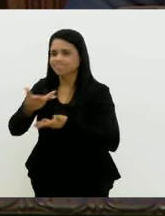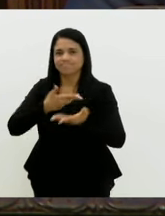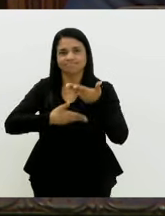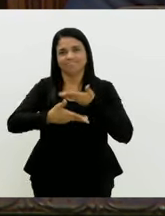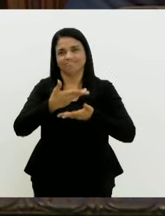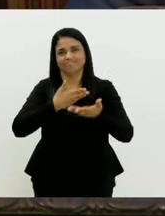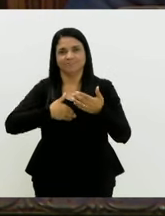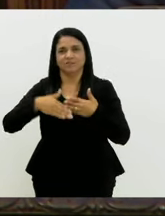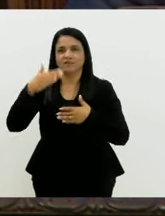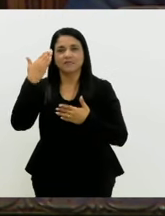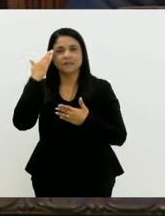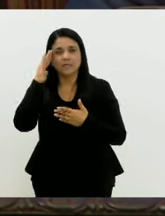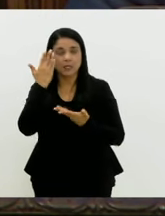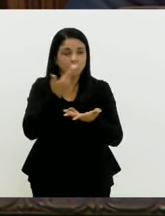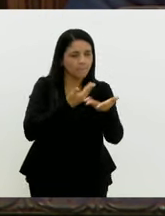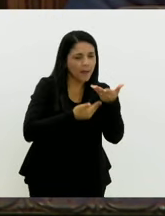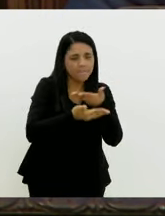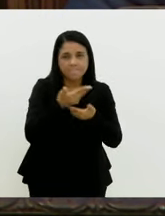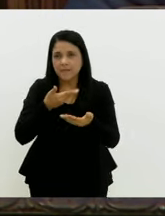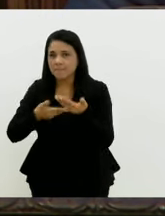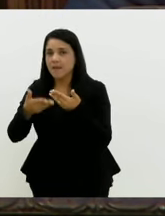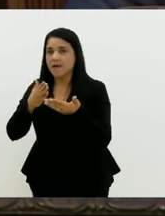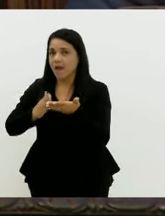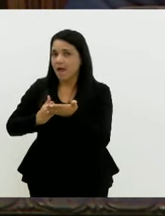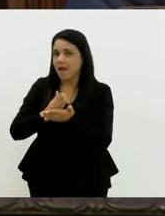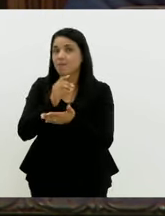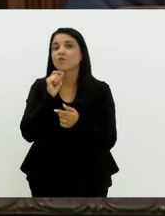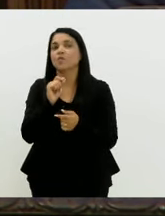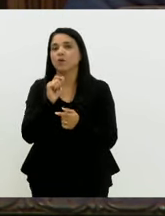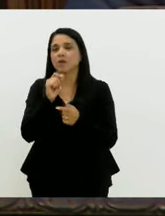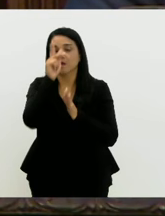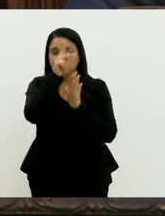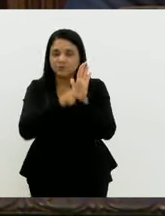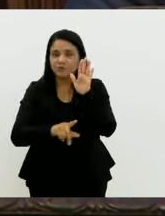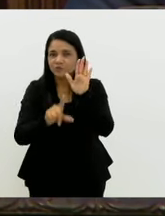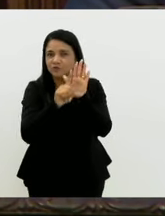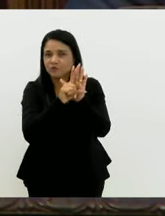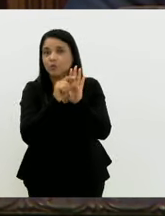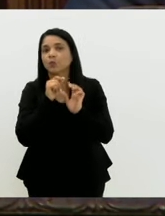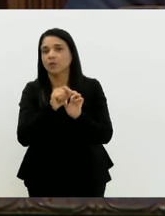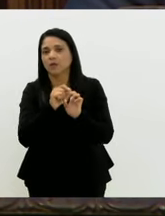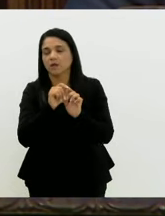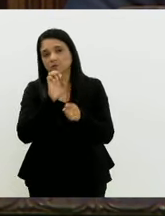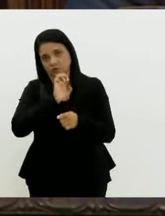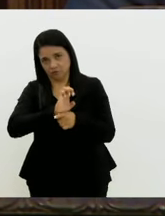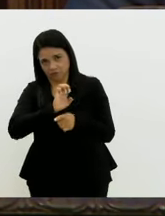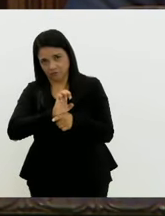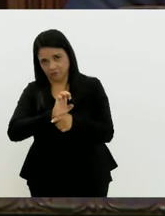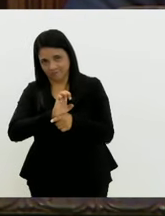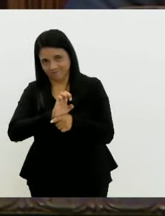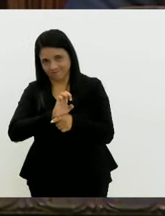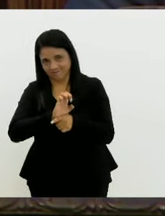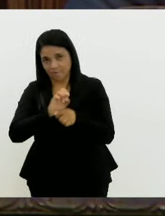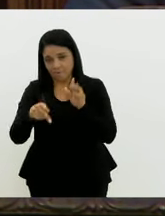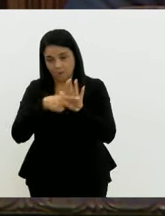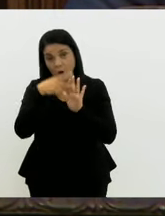que sejam aprovados e tomados aqueles projetos que são de Estado. Esses têm que